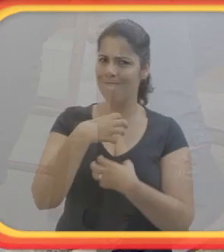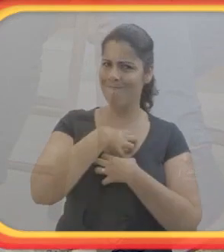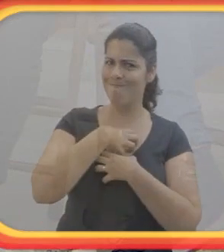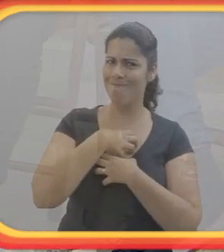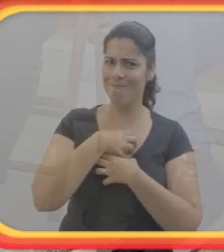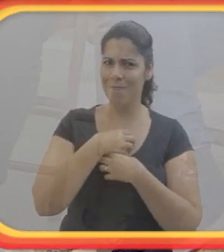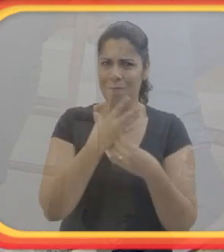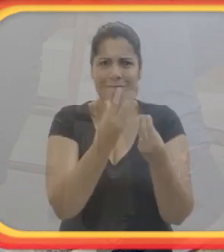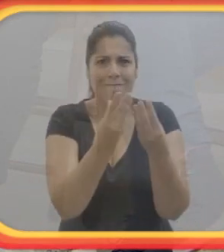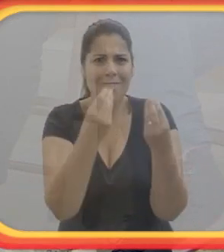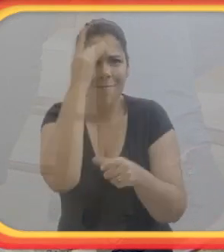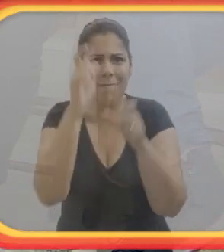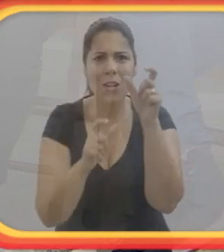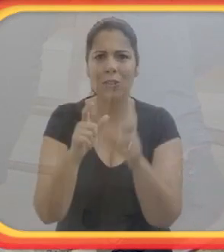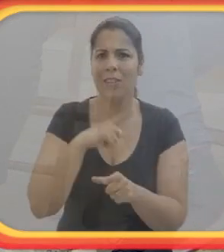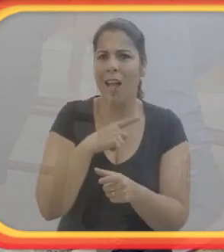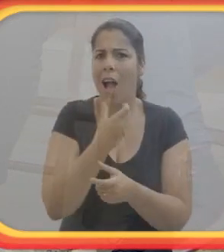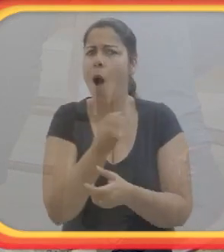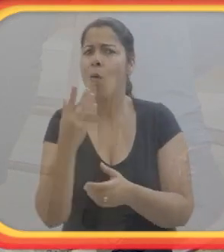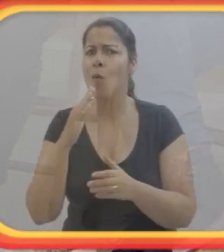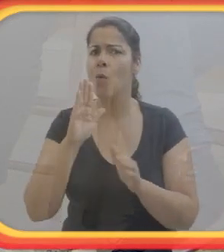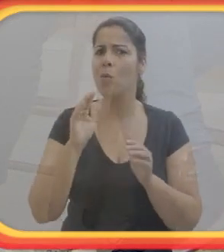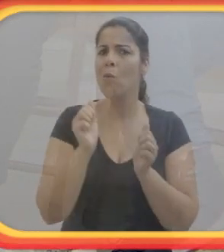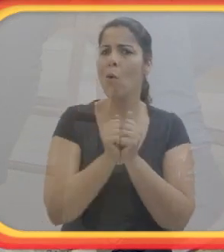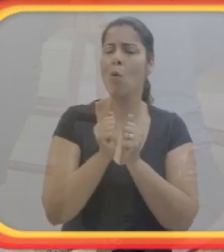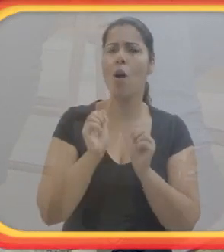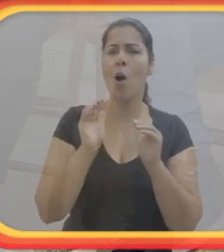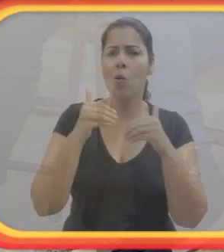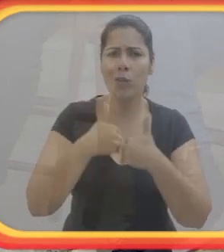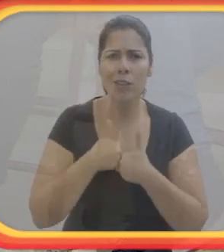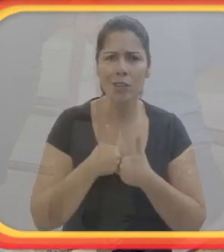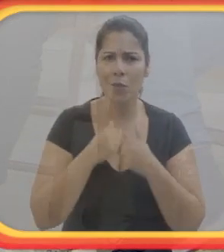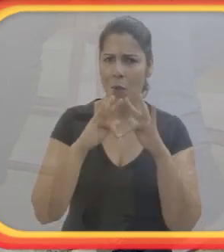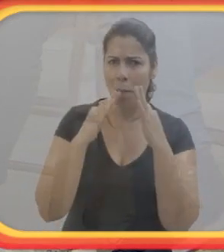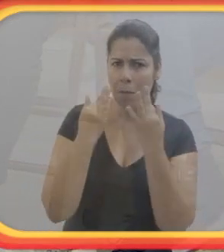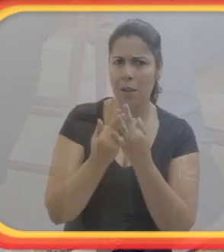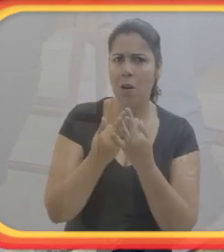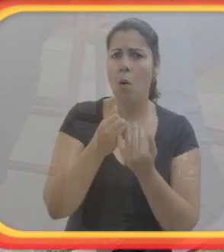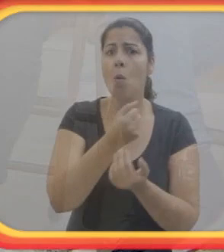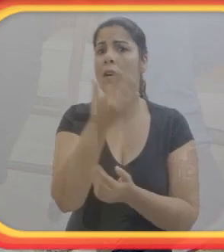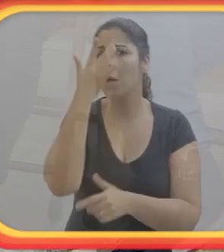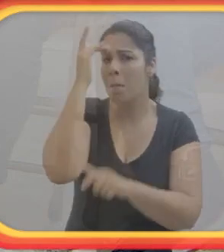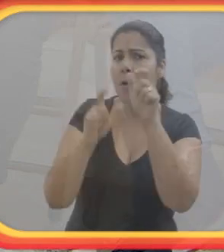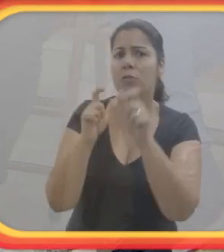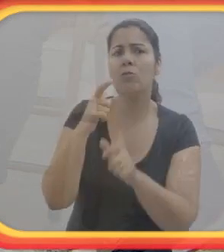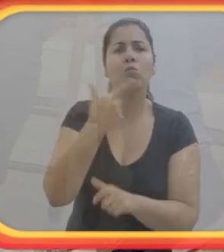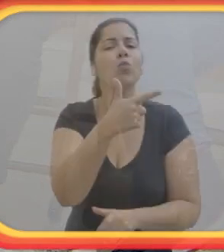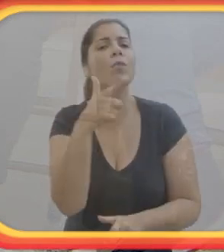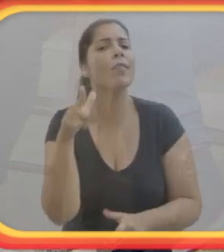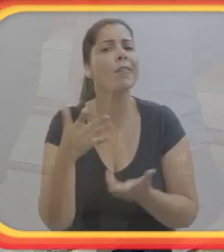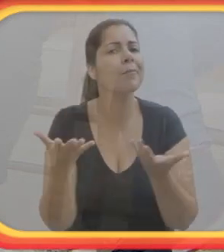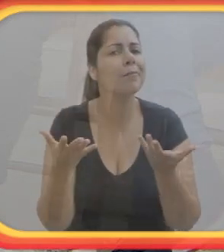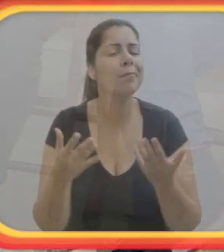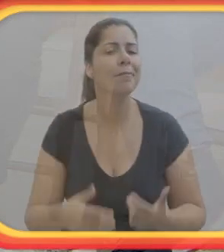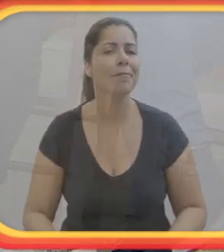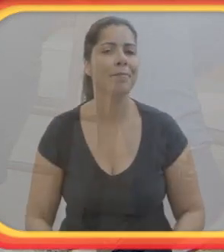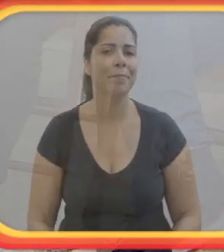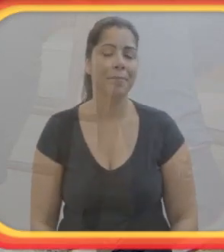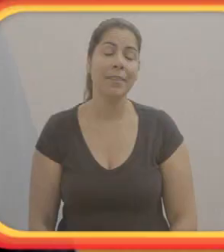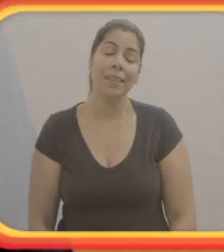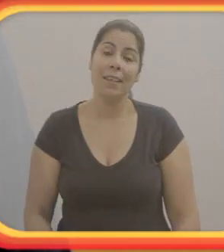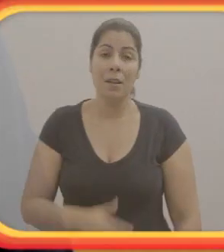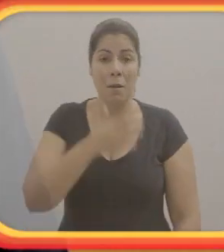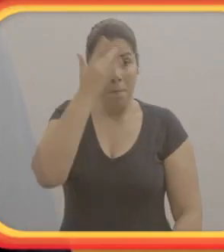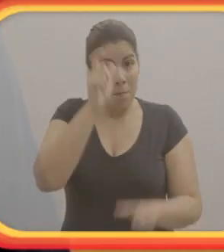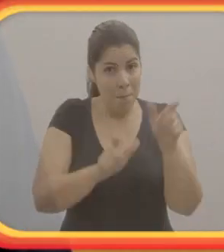lendo o título e, assim, saber de que, assim, que era fruto de uma década que a gente viveu junto, assim, foi muito emocionante. Eu